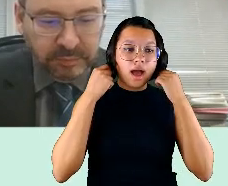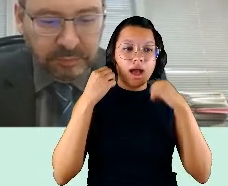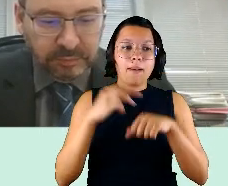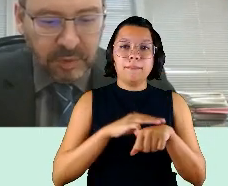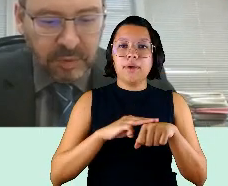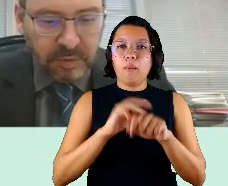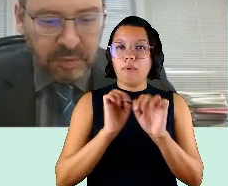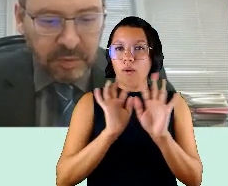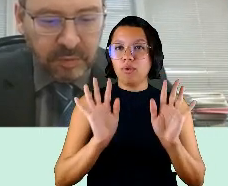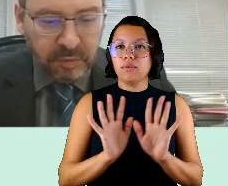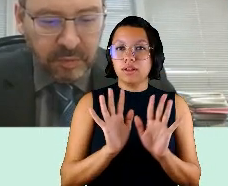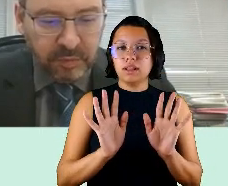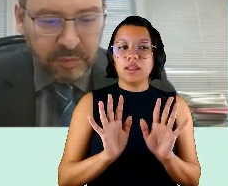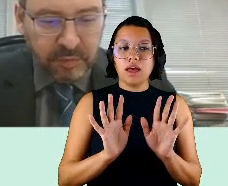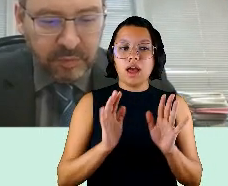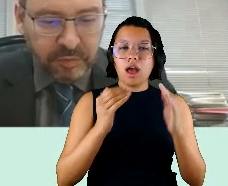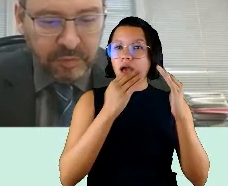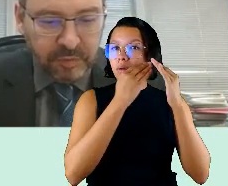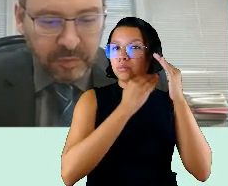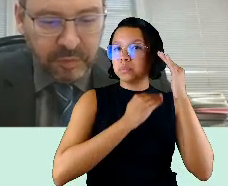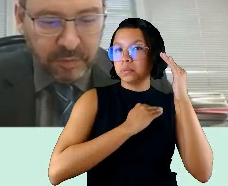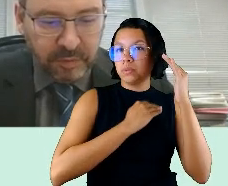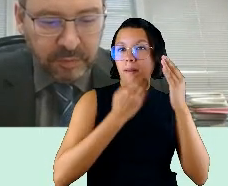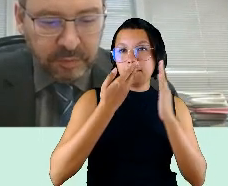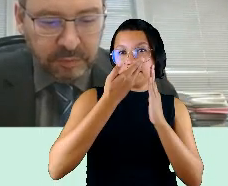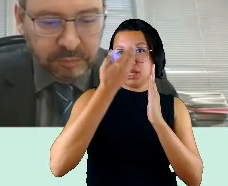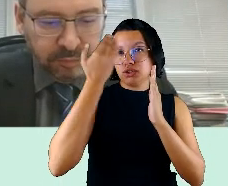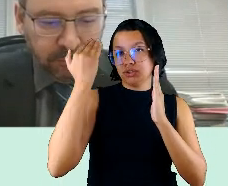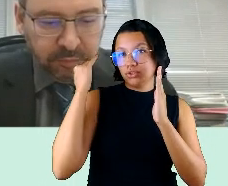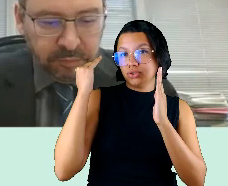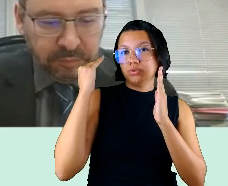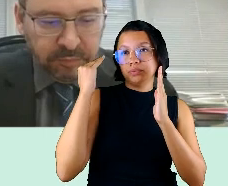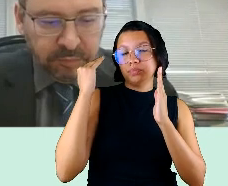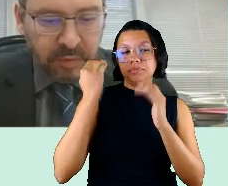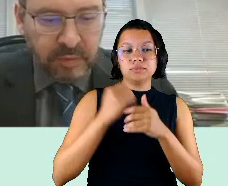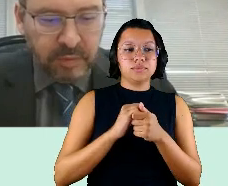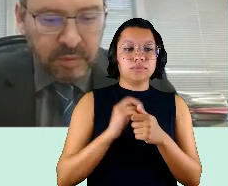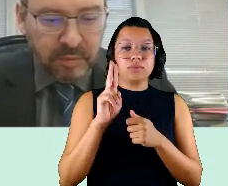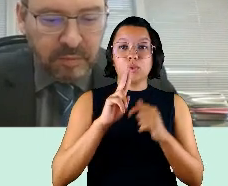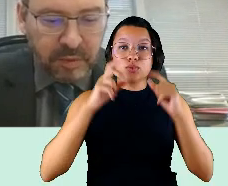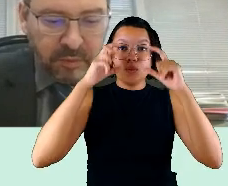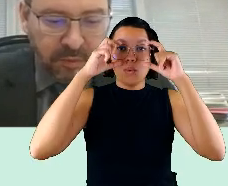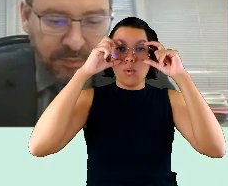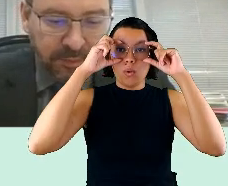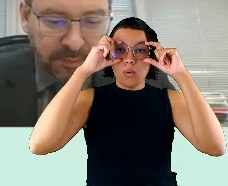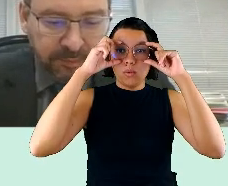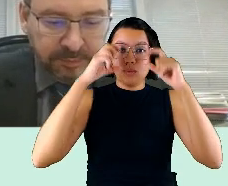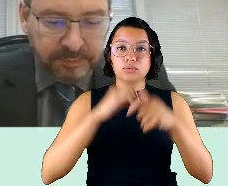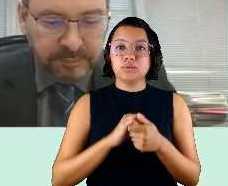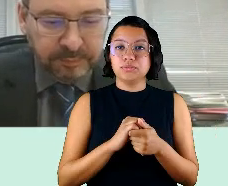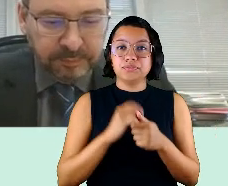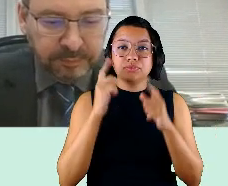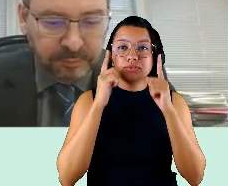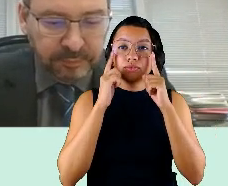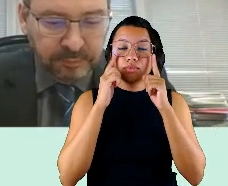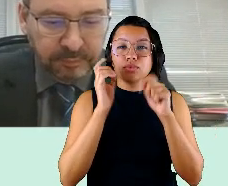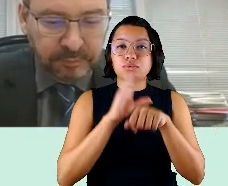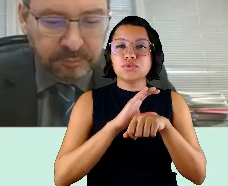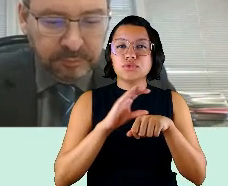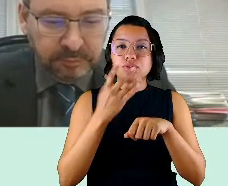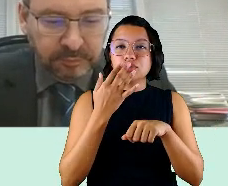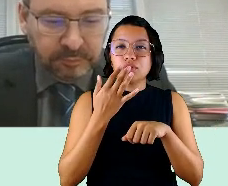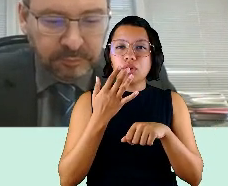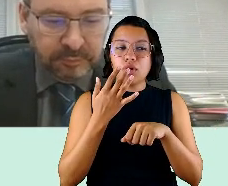castanhos claros, semilongos, partidos ao lado, uso óculos de aro cinza,